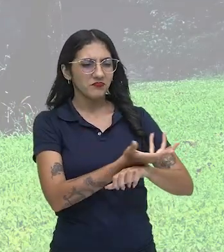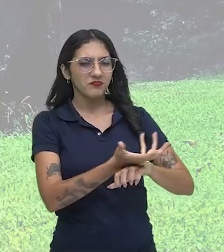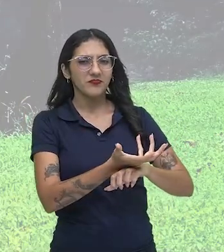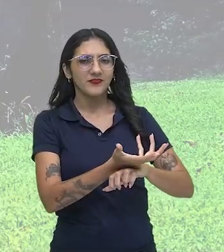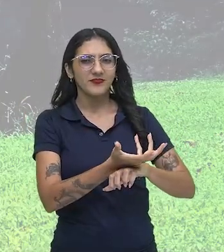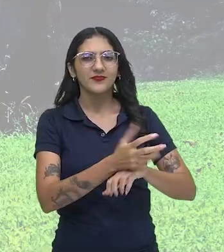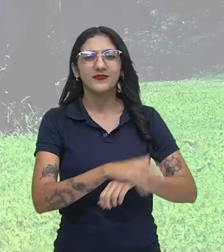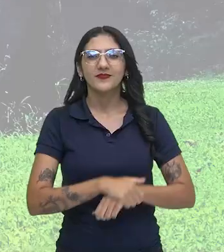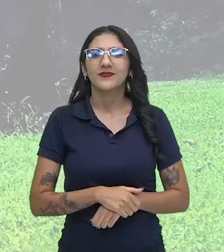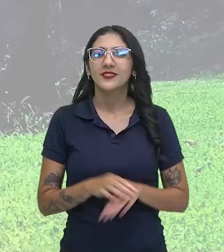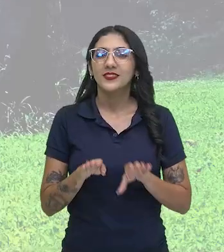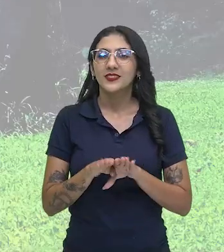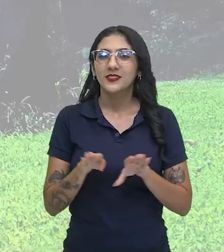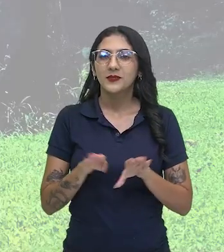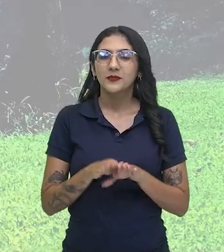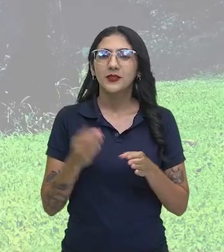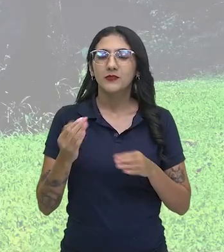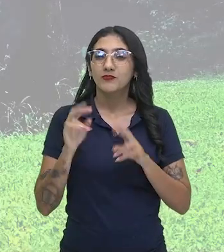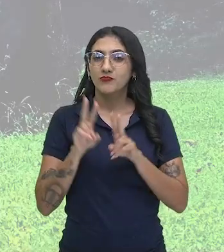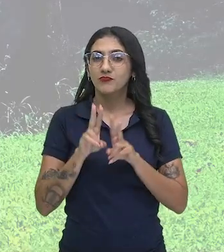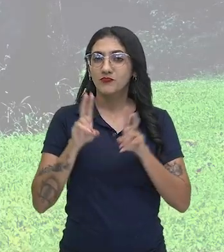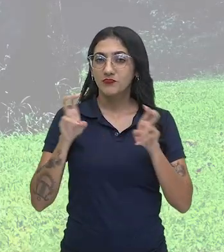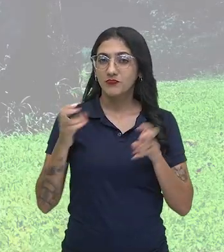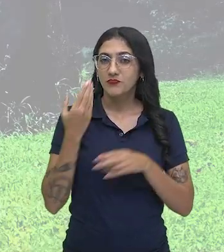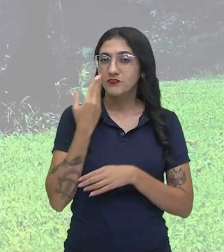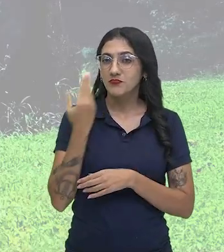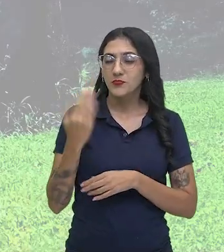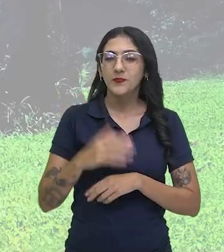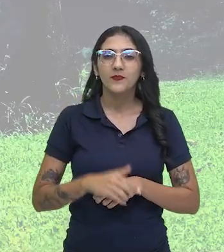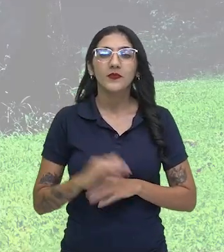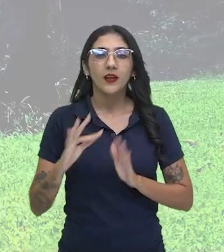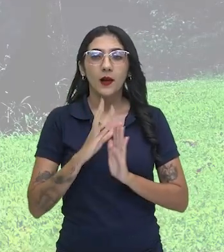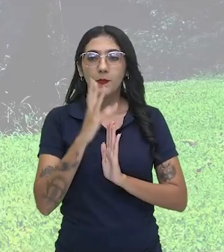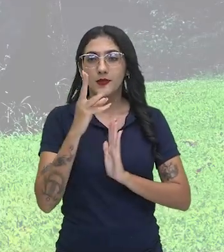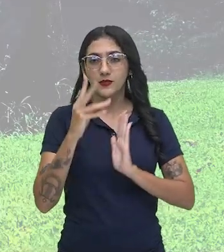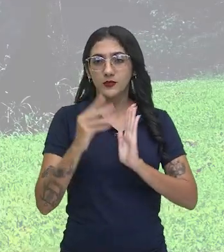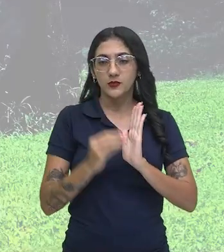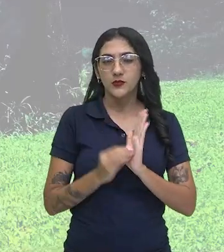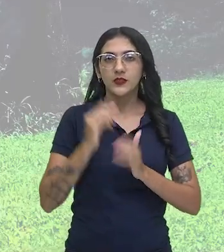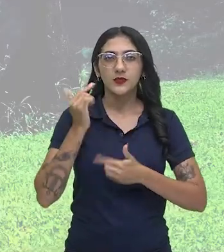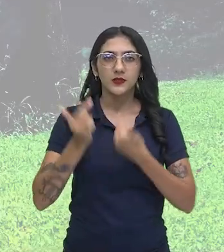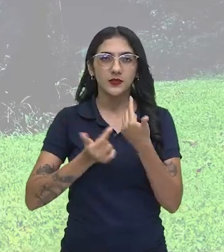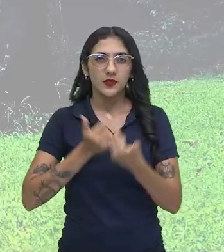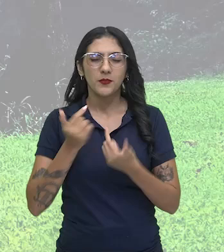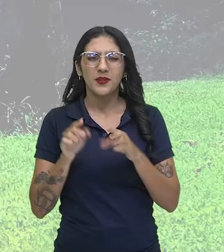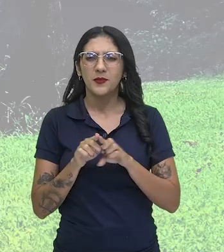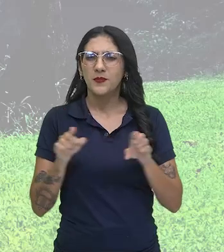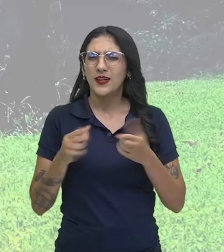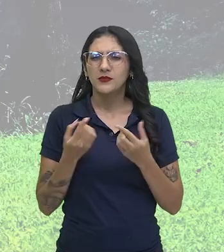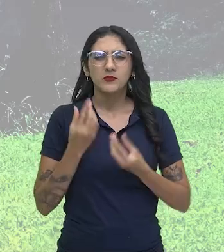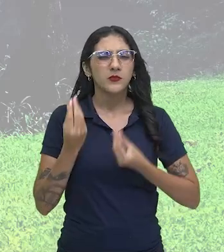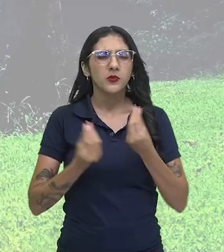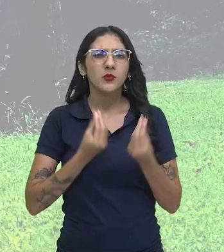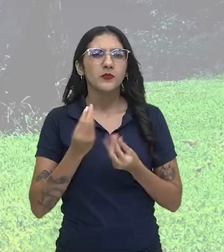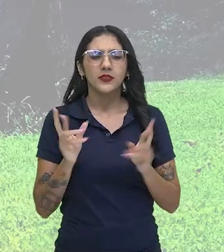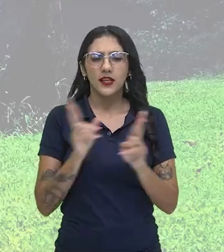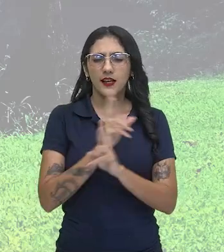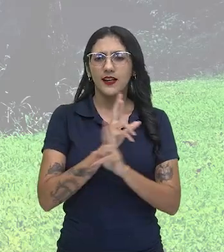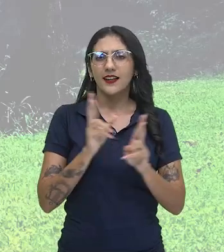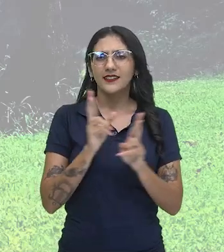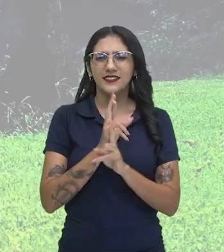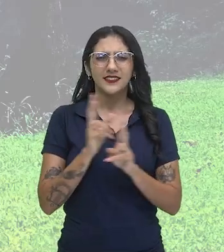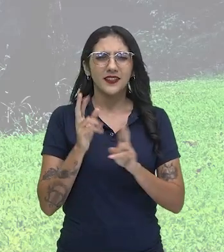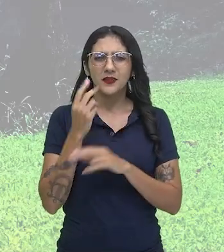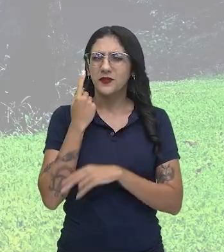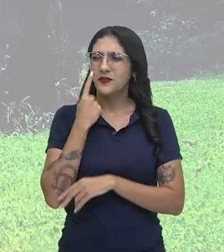aqui também o tema da nossa aula de hoje, que é Amazônia e trabalho. Será que trabalho vai se relacionar com esta